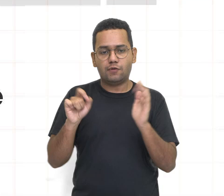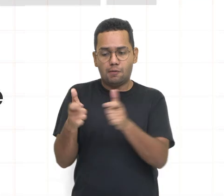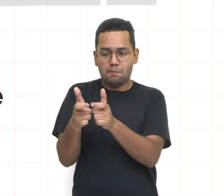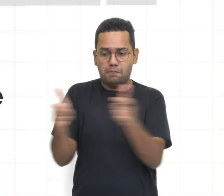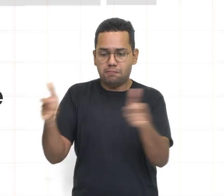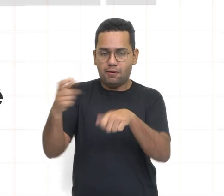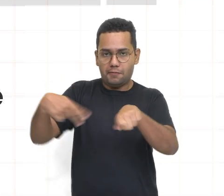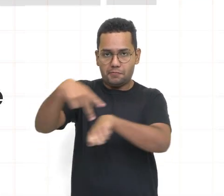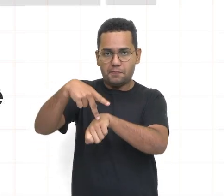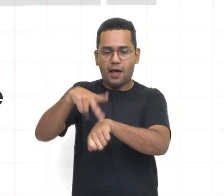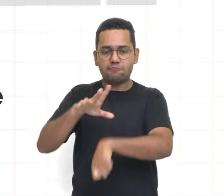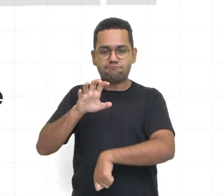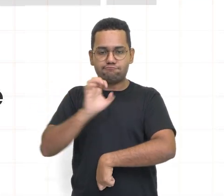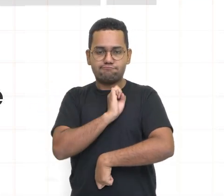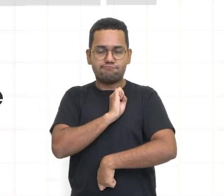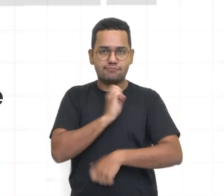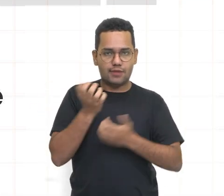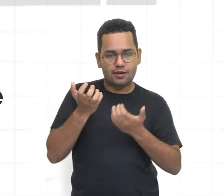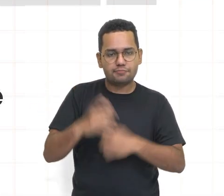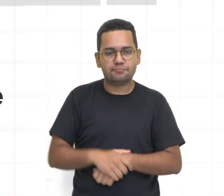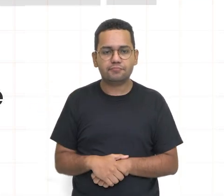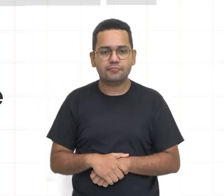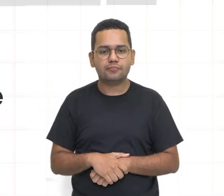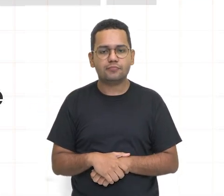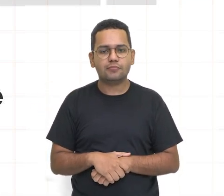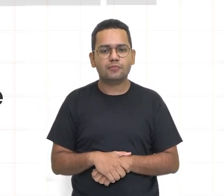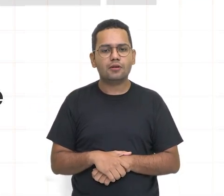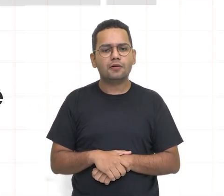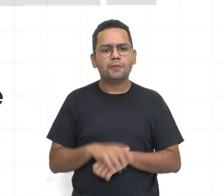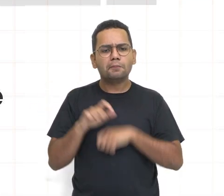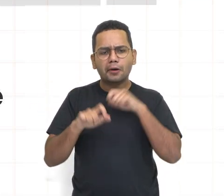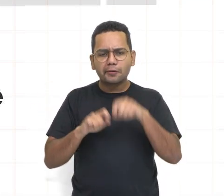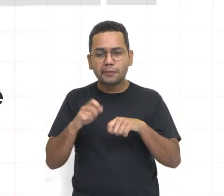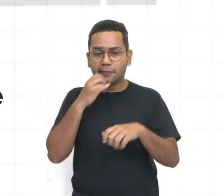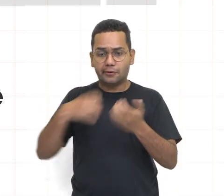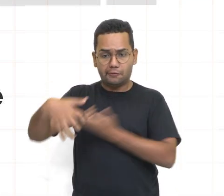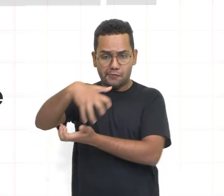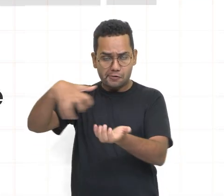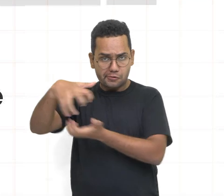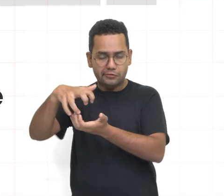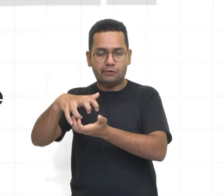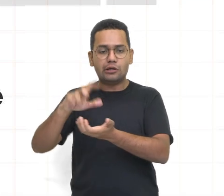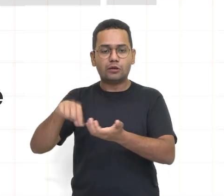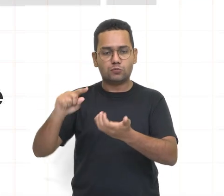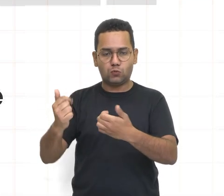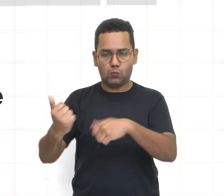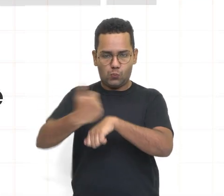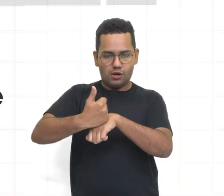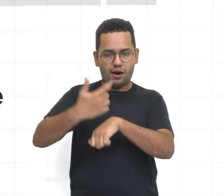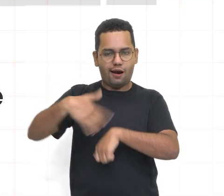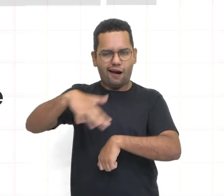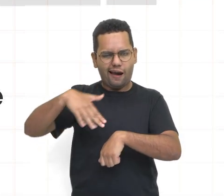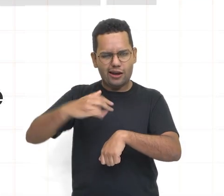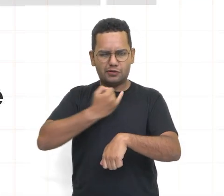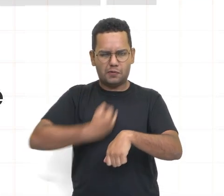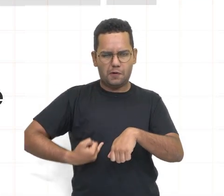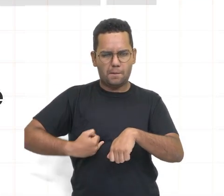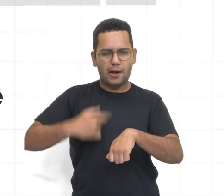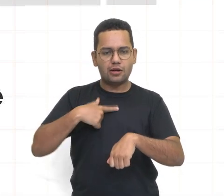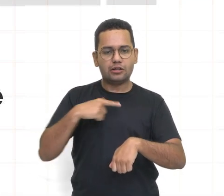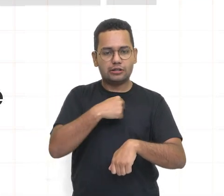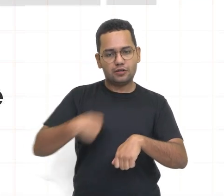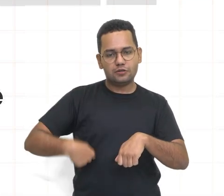crescimento do nacionalismo chinês. A revolução que destituiu a monarquia na China ficou conhecida como Revolução